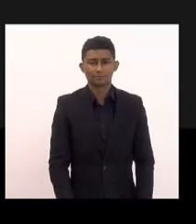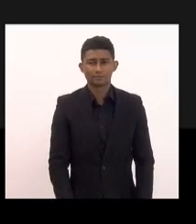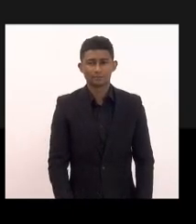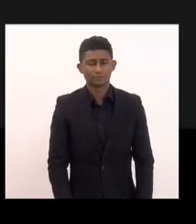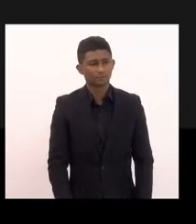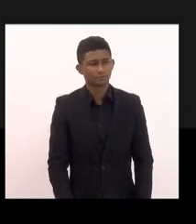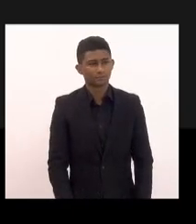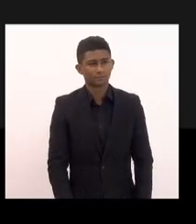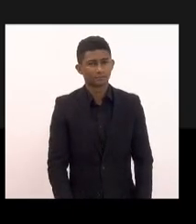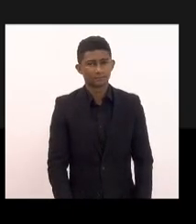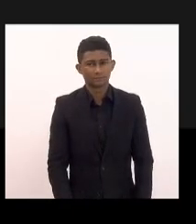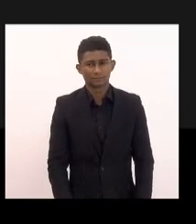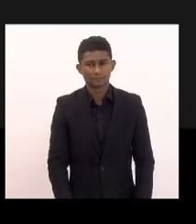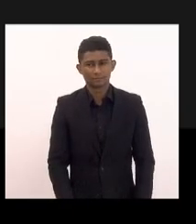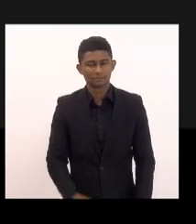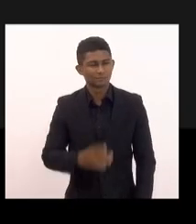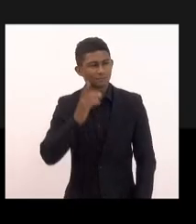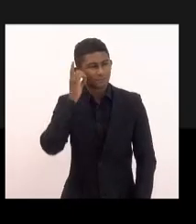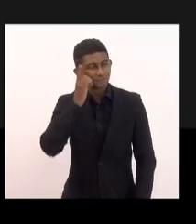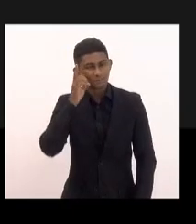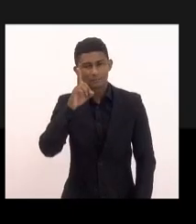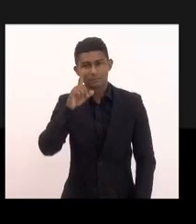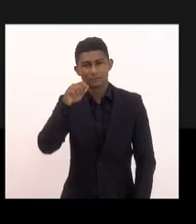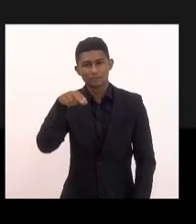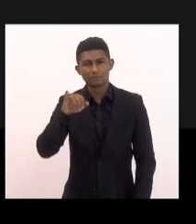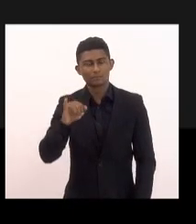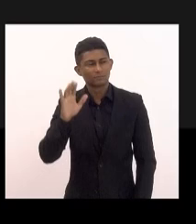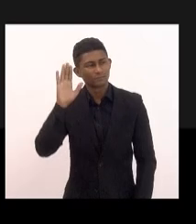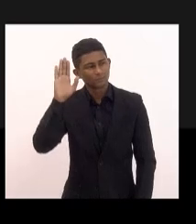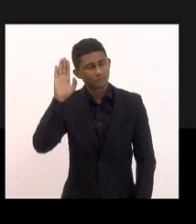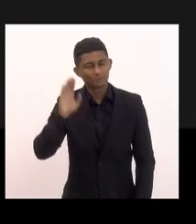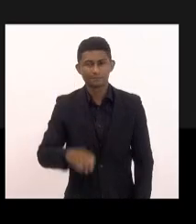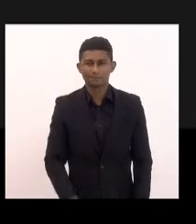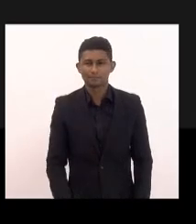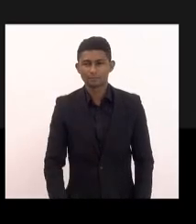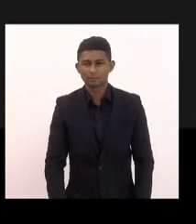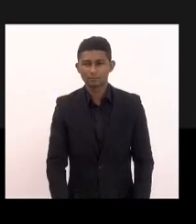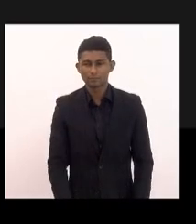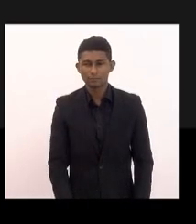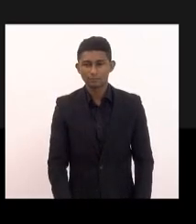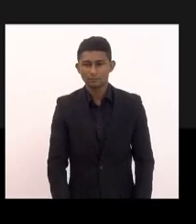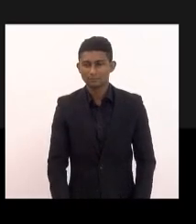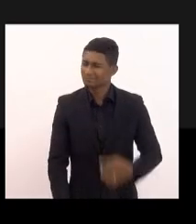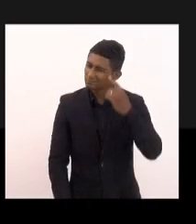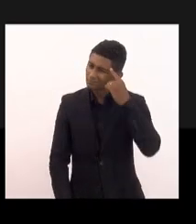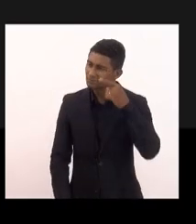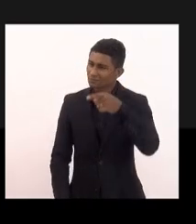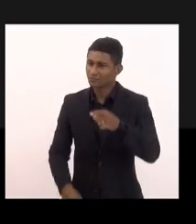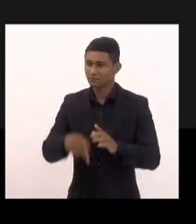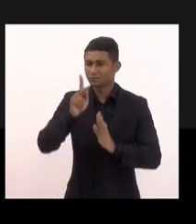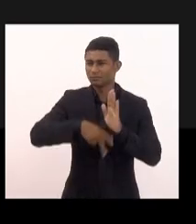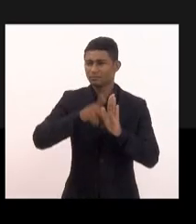Presidente, questão de ordem, deputada Dani Monteiro. Eu pedi logo no primeiro projeto, eu já te contei, Dani...